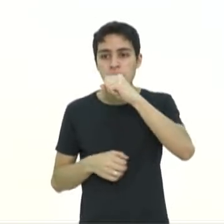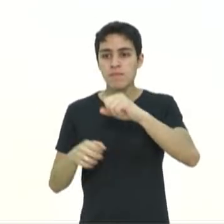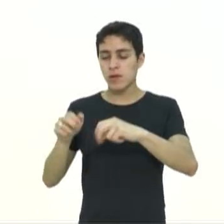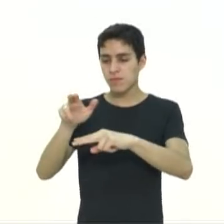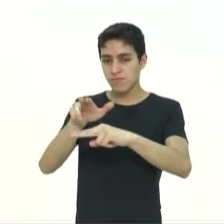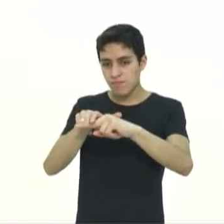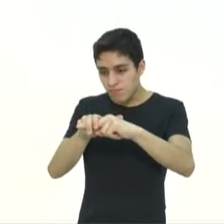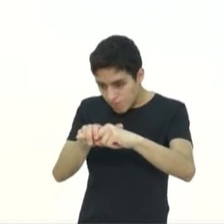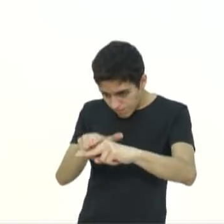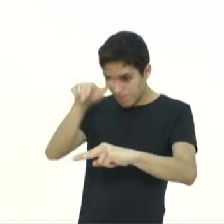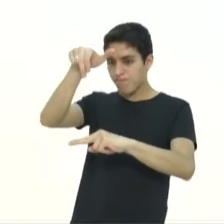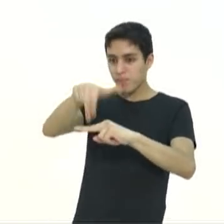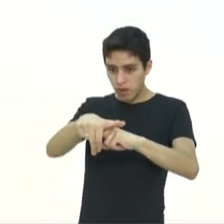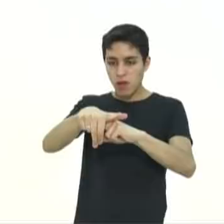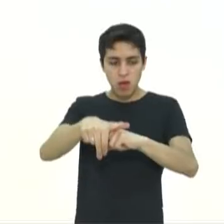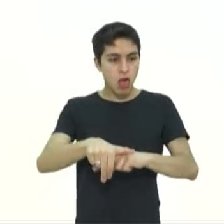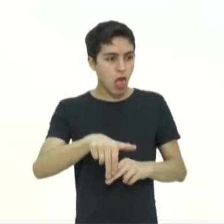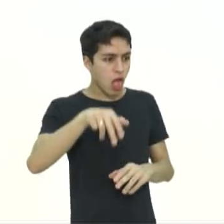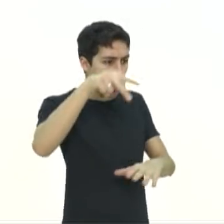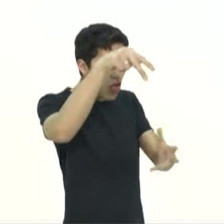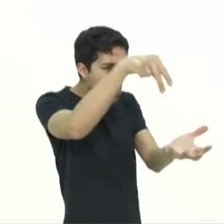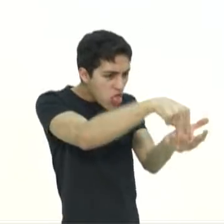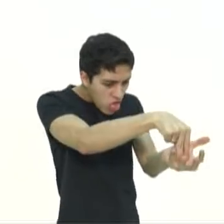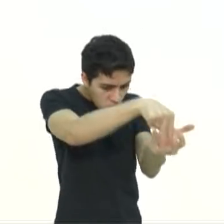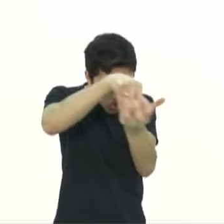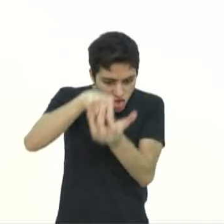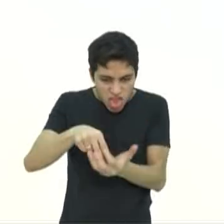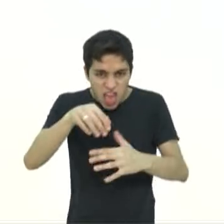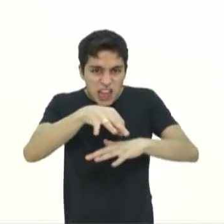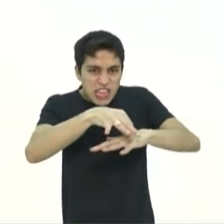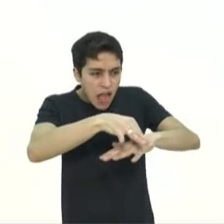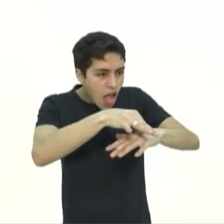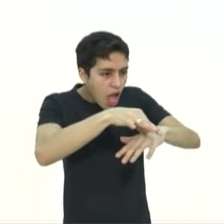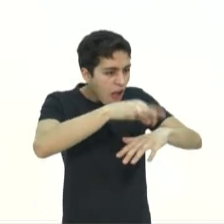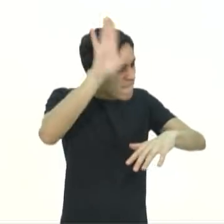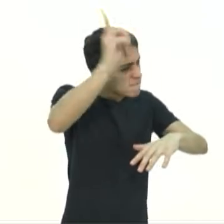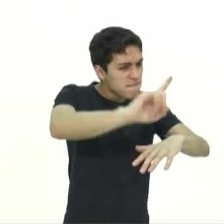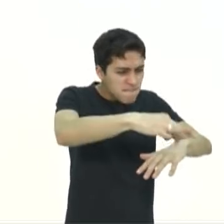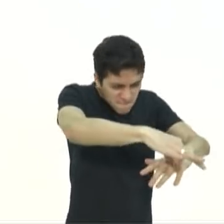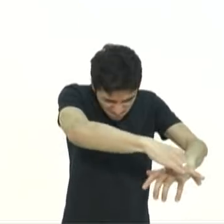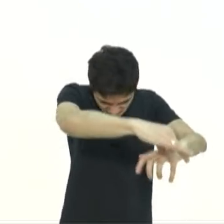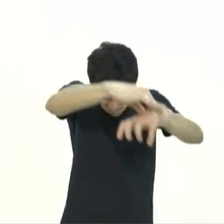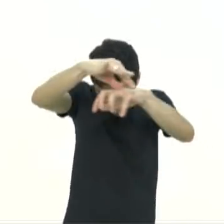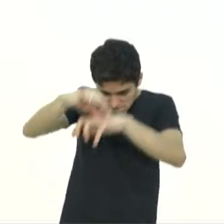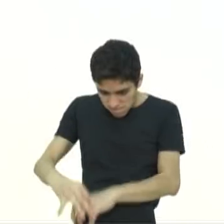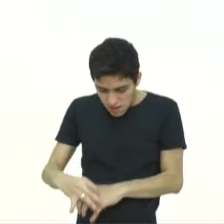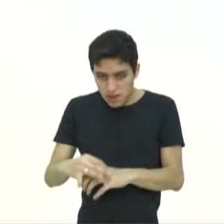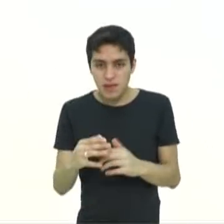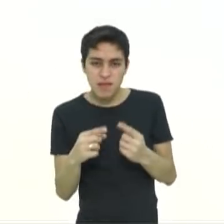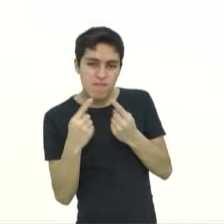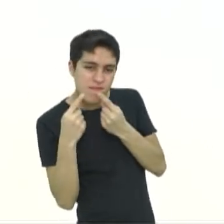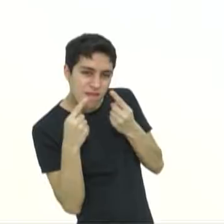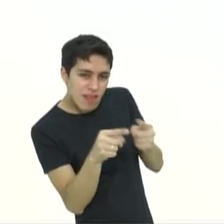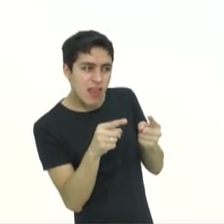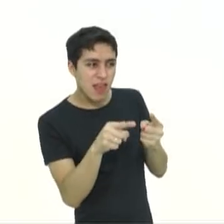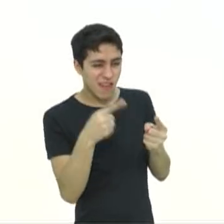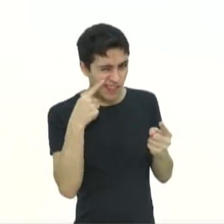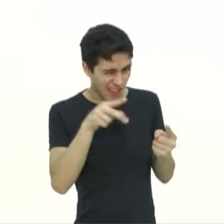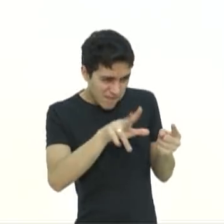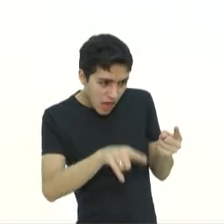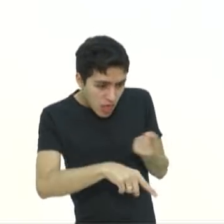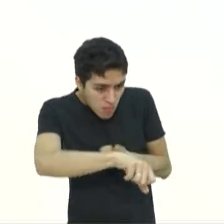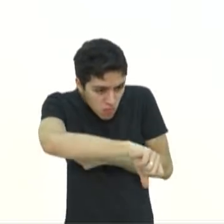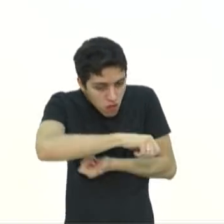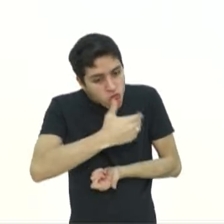bife de volta. Letra B. E no Natal vai ser Papai Noel, né? E Rei Momo no Carnaval. Letra C. Um